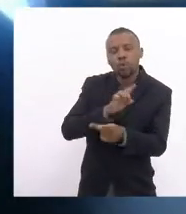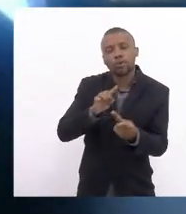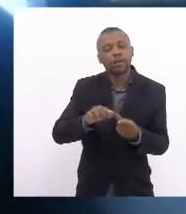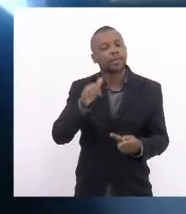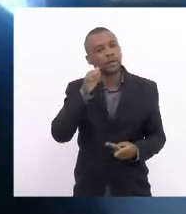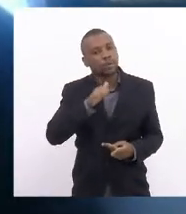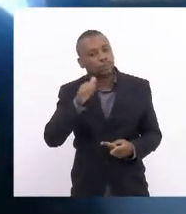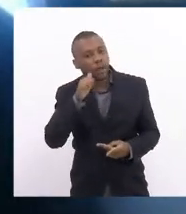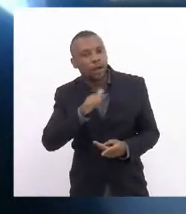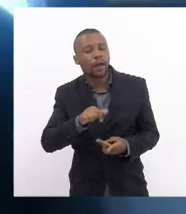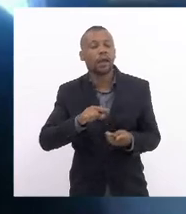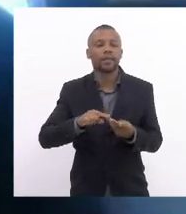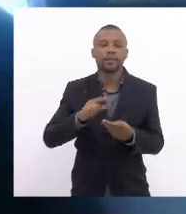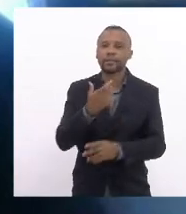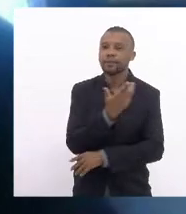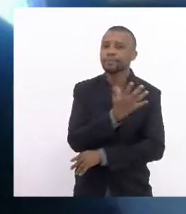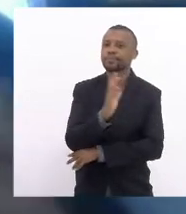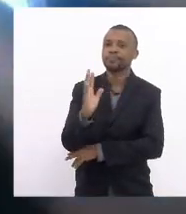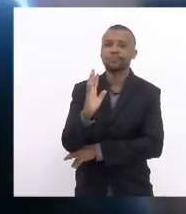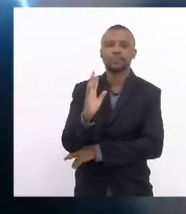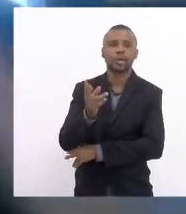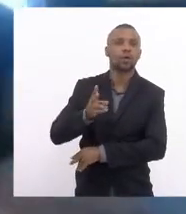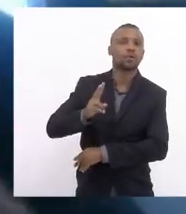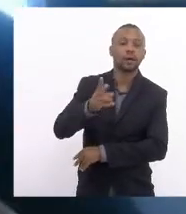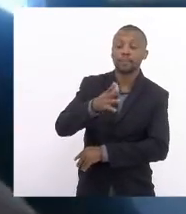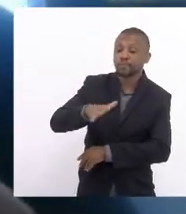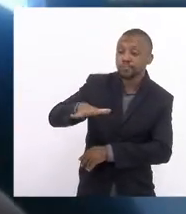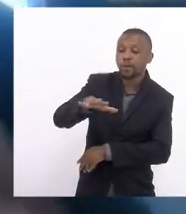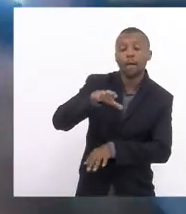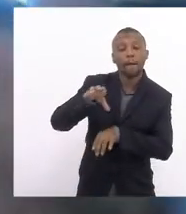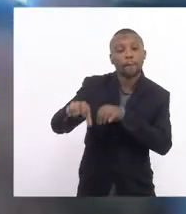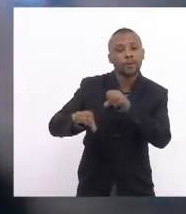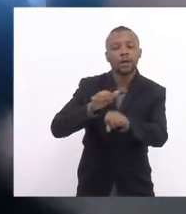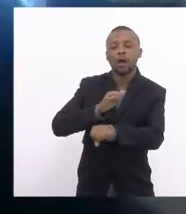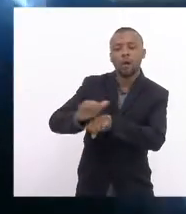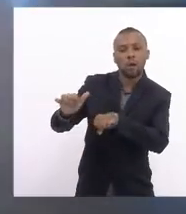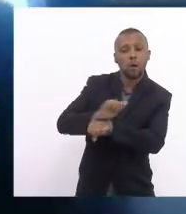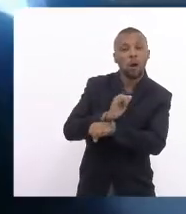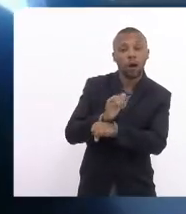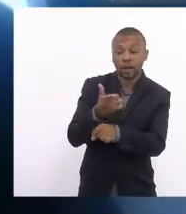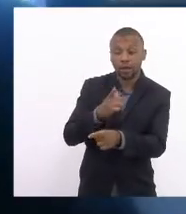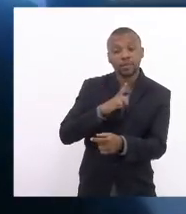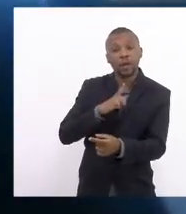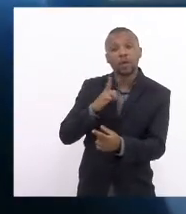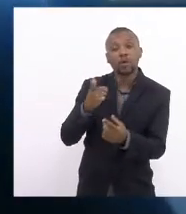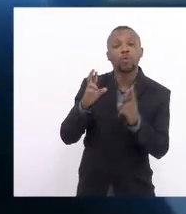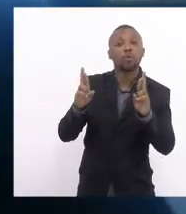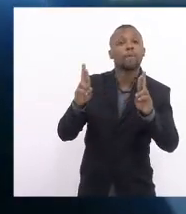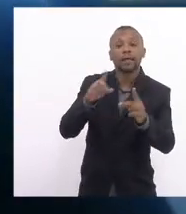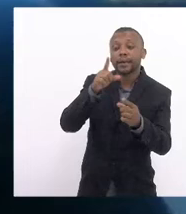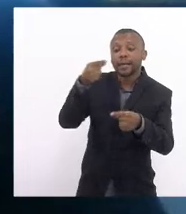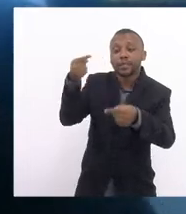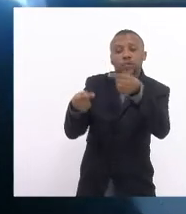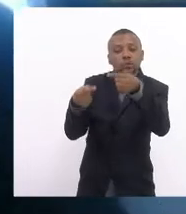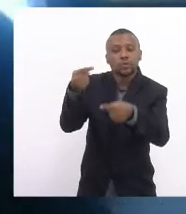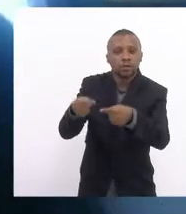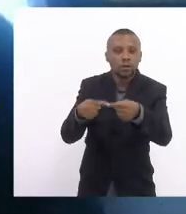ambiental, eu sempre iria por esse caminho do meio. Que essa discussão nos ajude a avançar nesse sentido, que seguramente é o